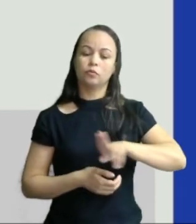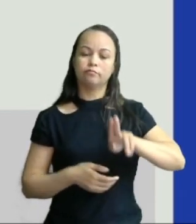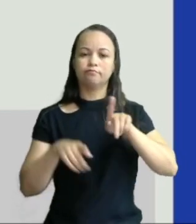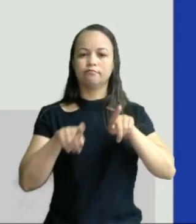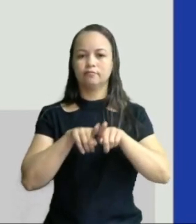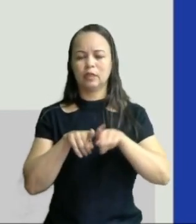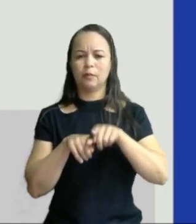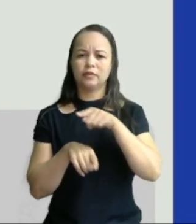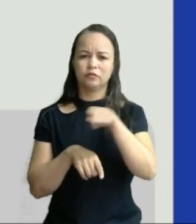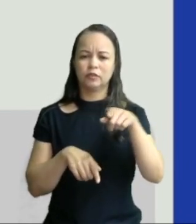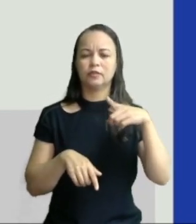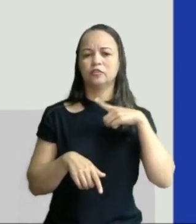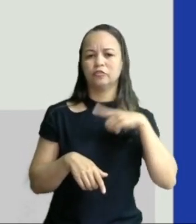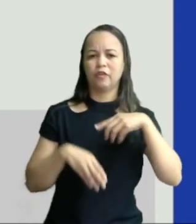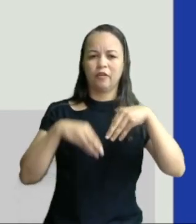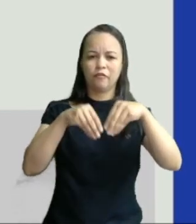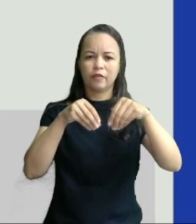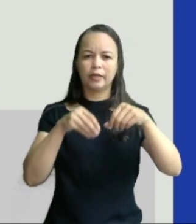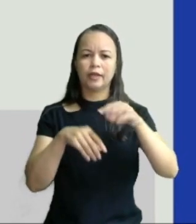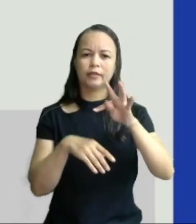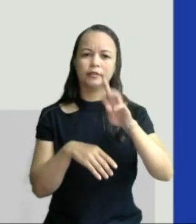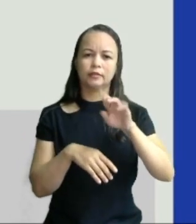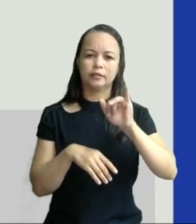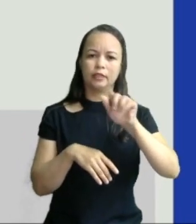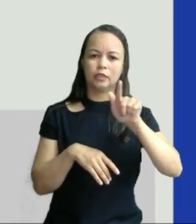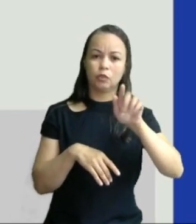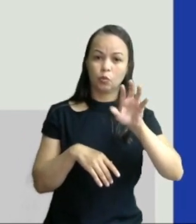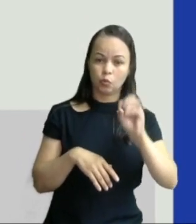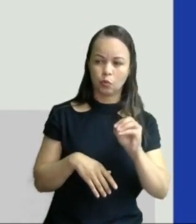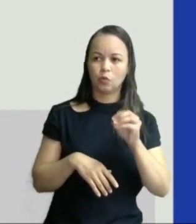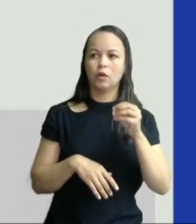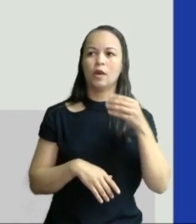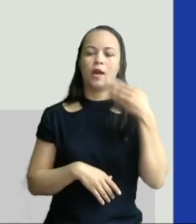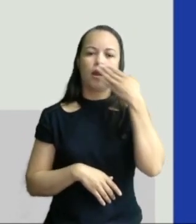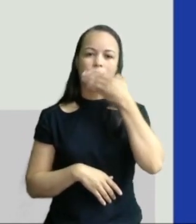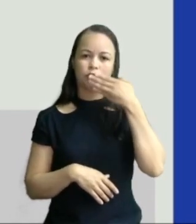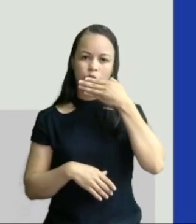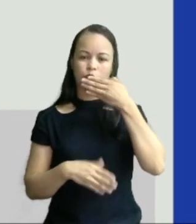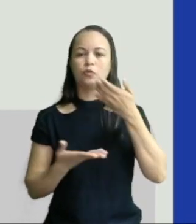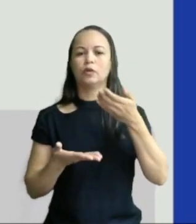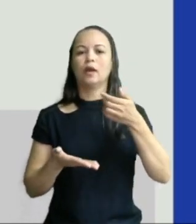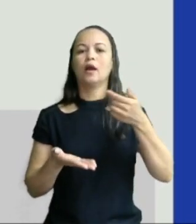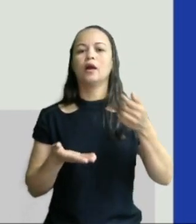se tiver em casa, farinha de trigo, açúcar e vinagre.